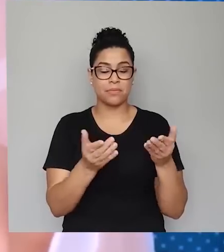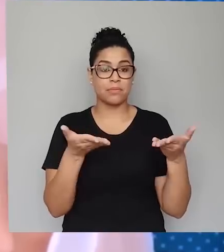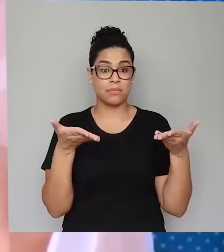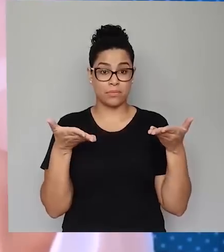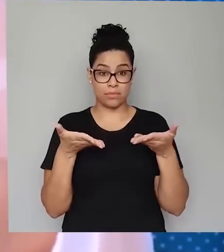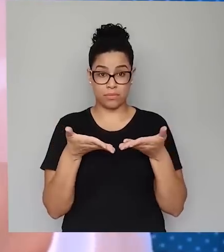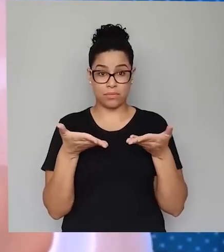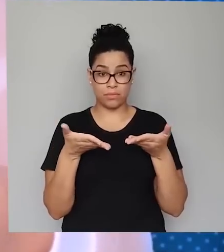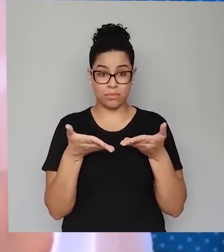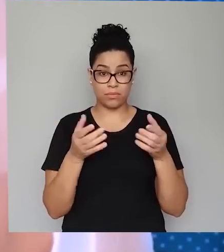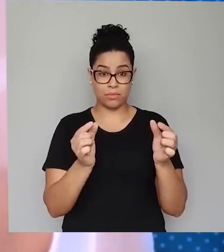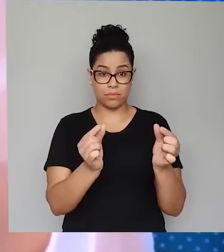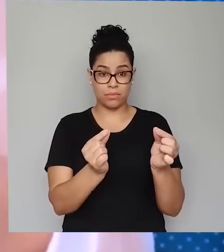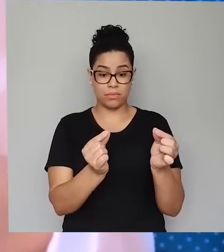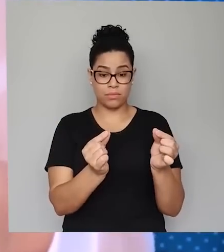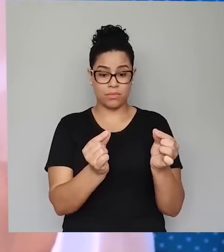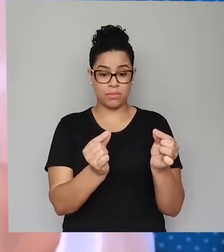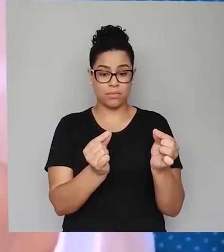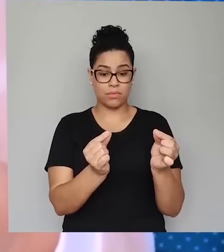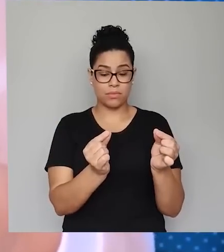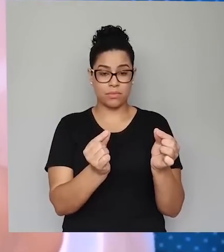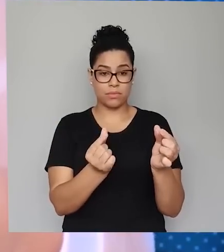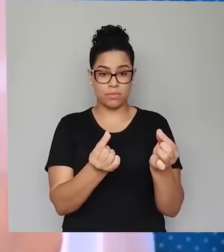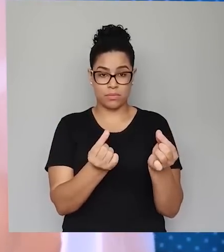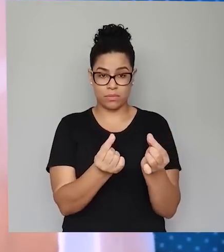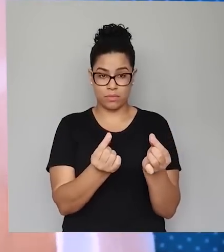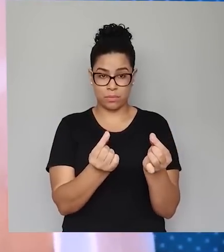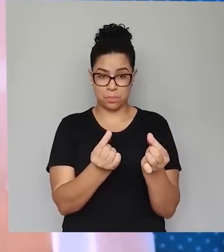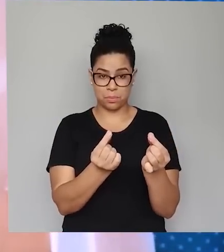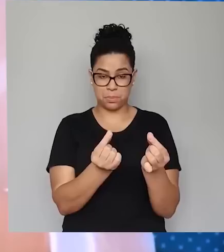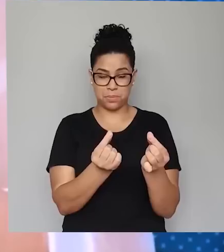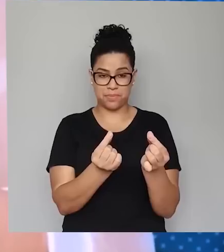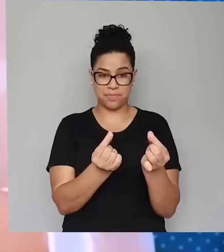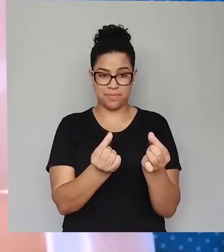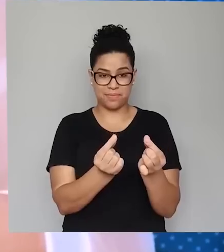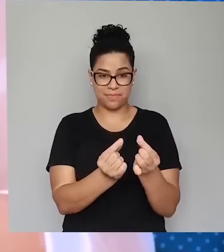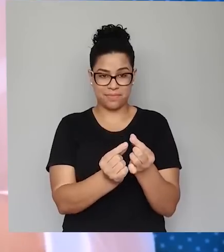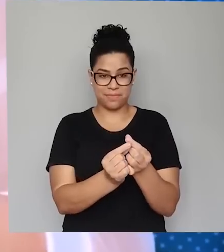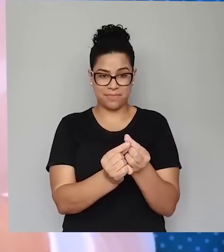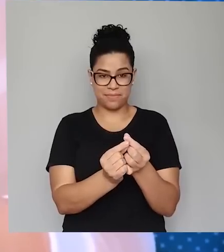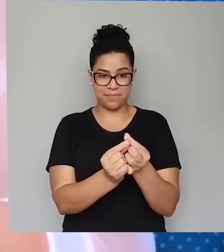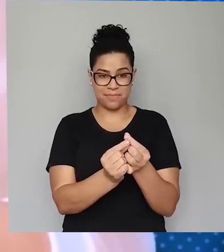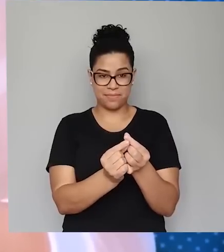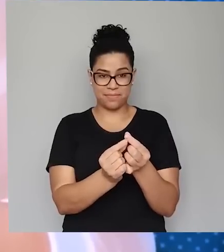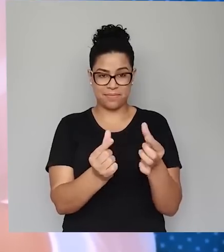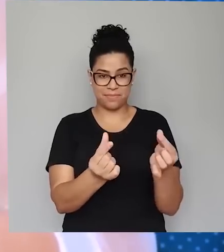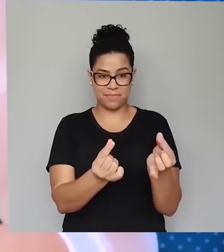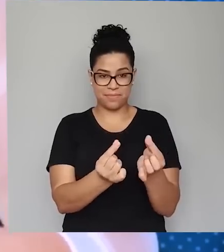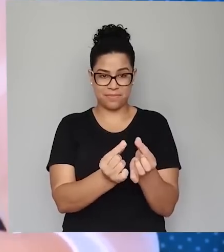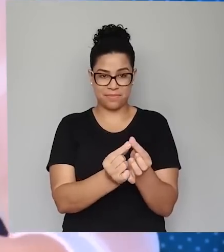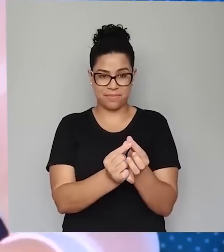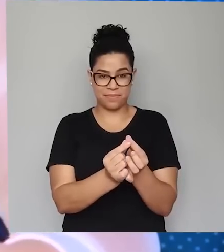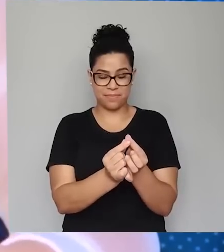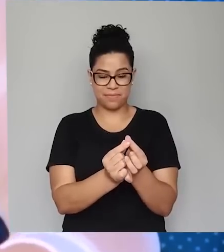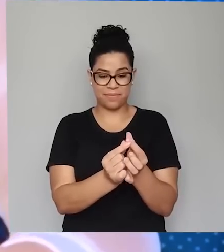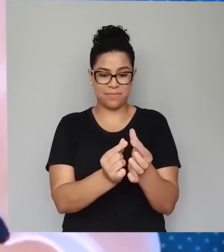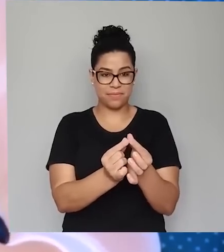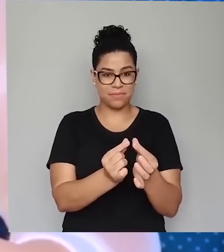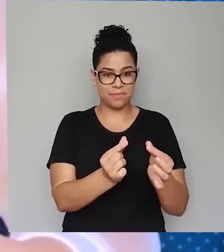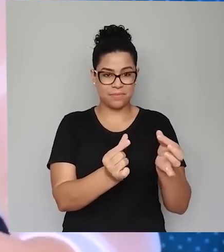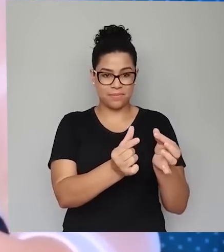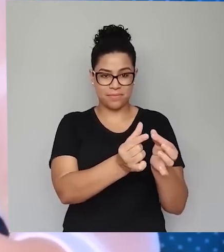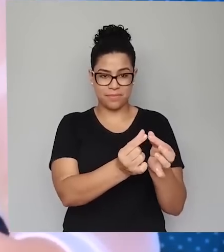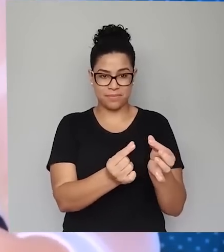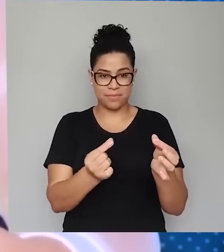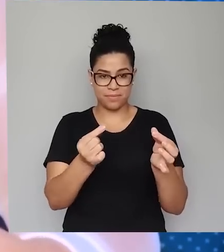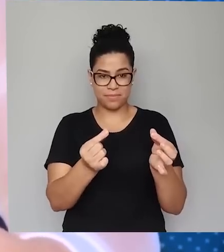Agora, nós vamos pegar então essas 2 partes e traçar elas, uma para lá e a outra para